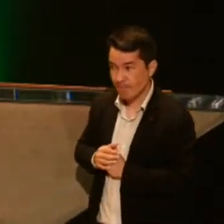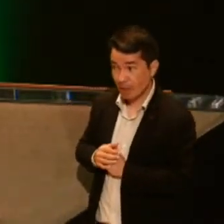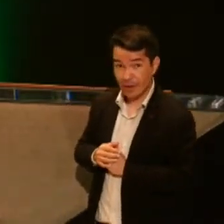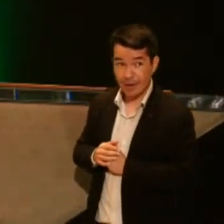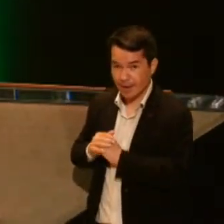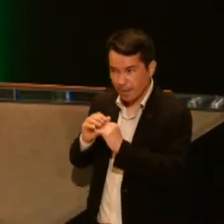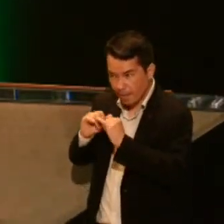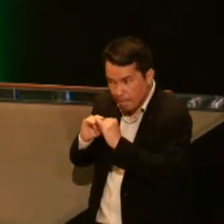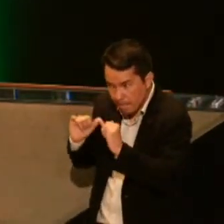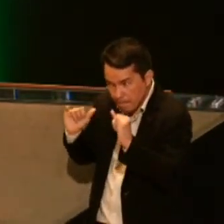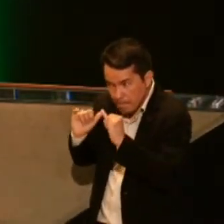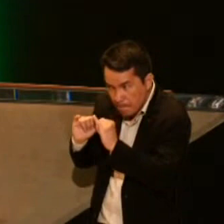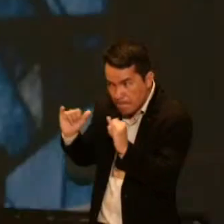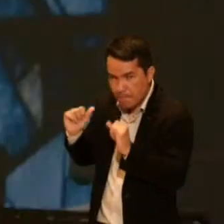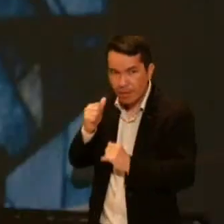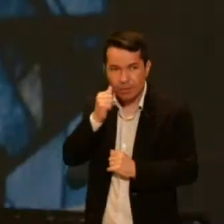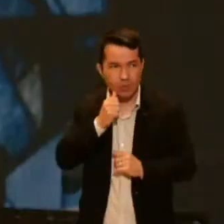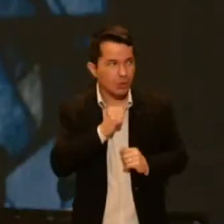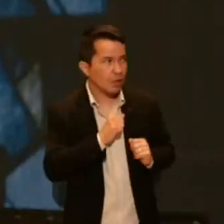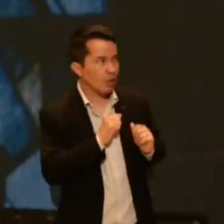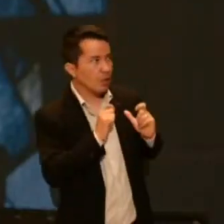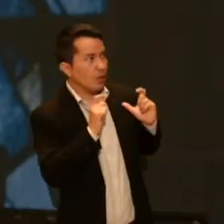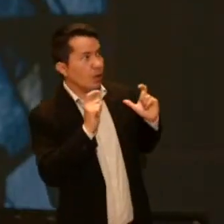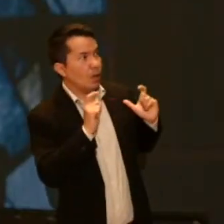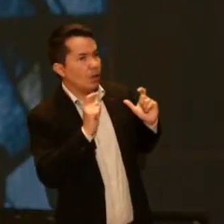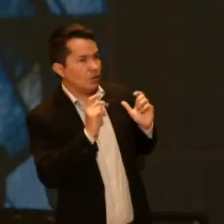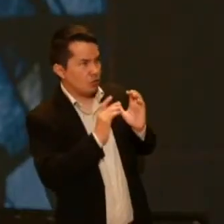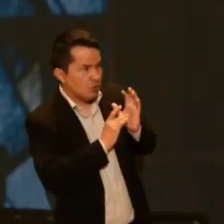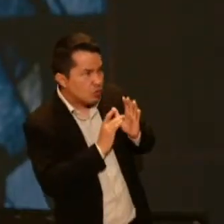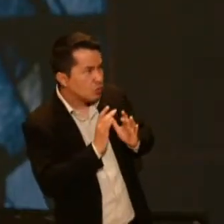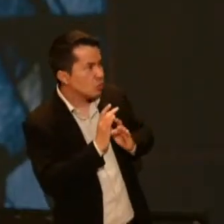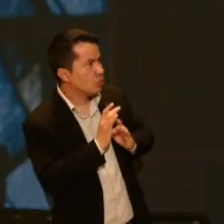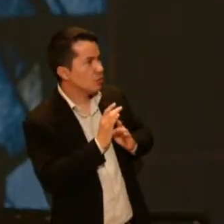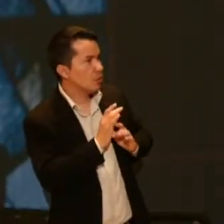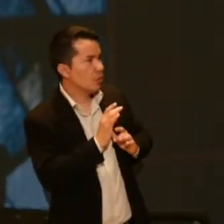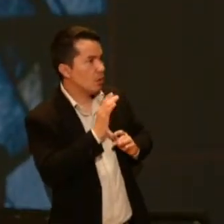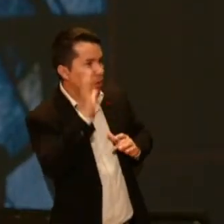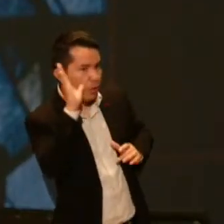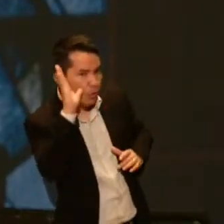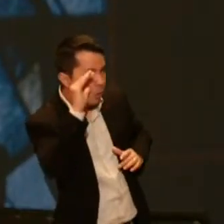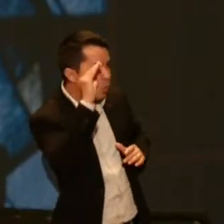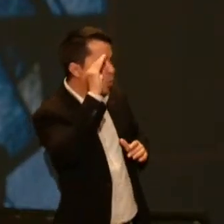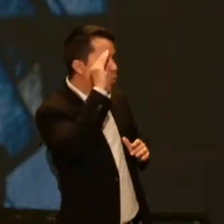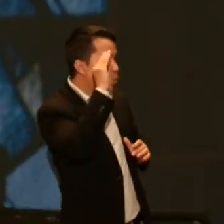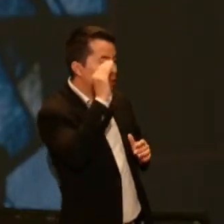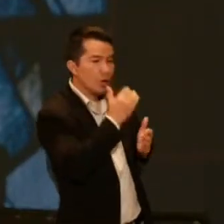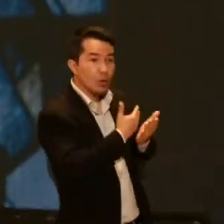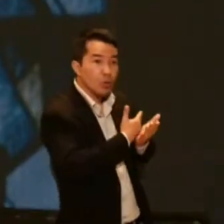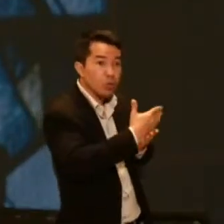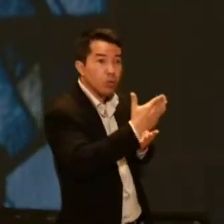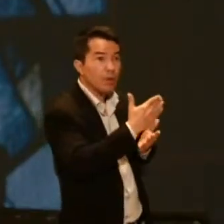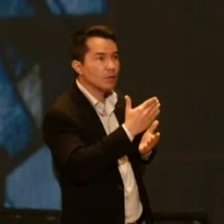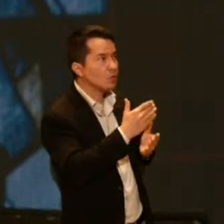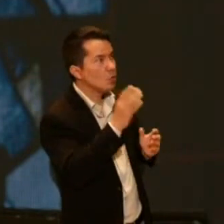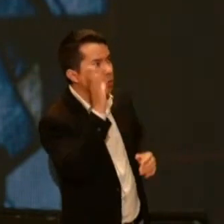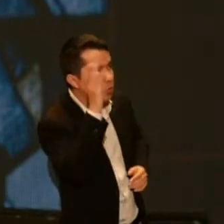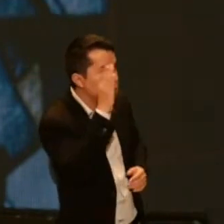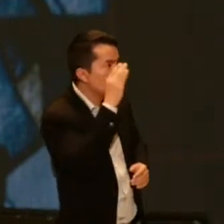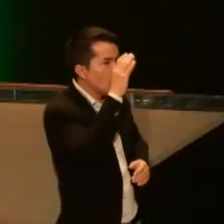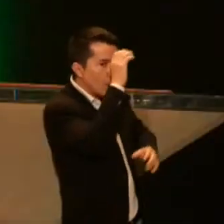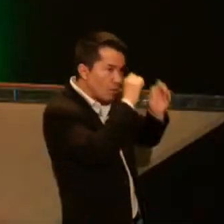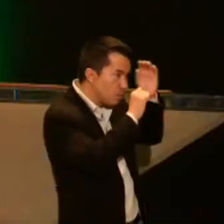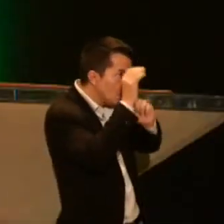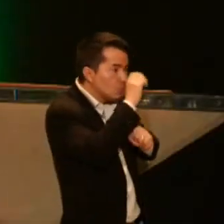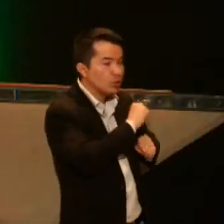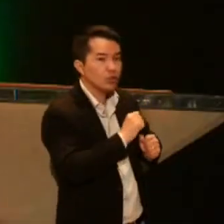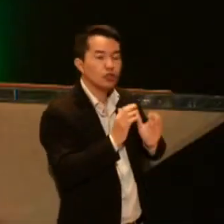Deus. E aquela mulher ouviu a respeito de Jesus. E Jesus se tornou o Salvador e Senhor da vida dela,